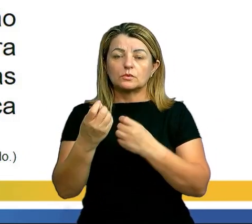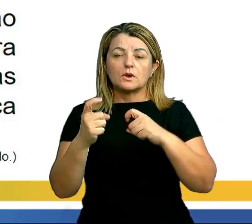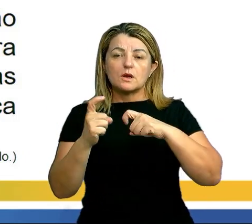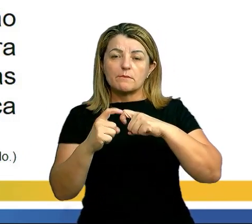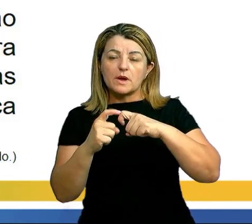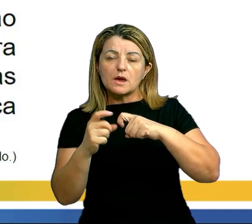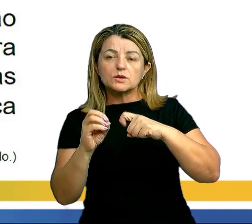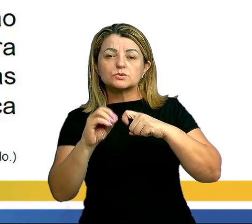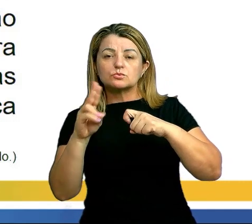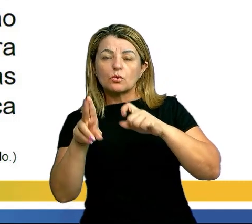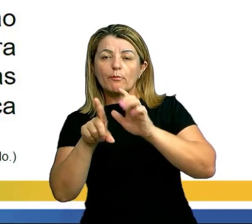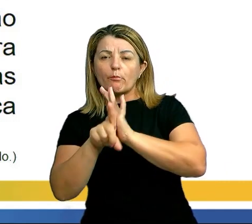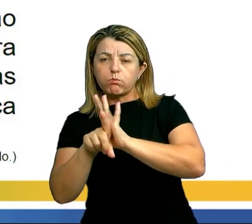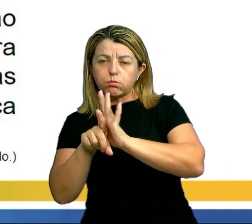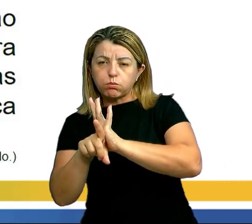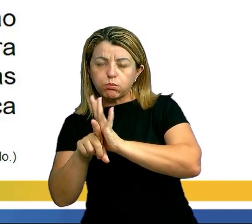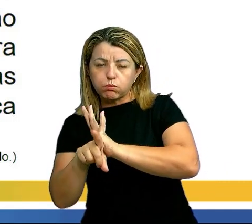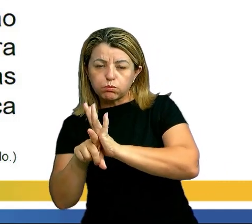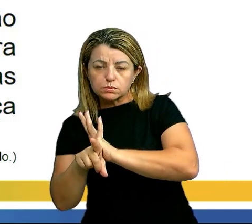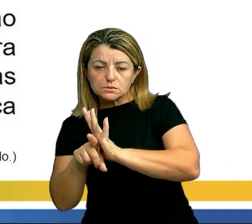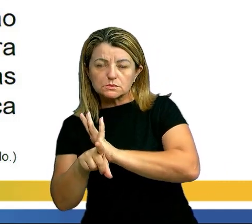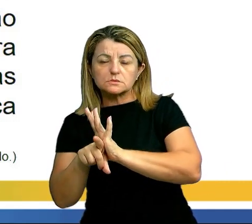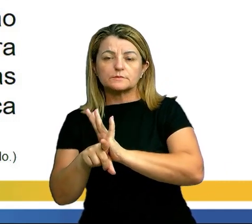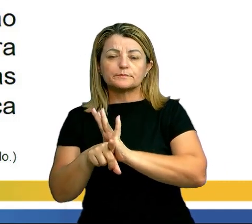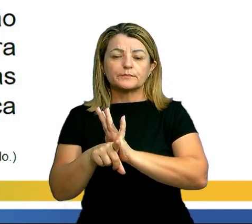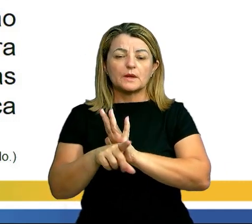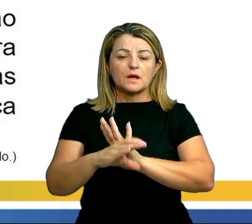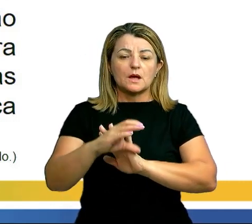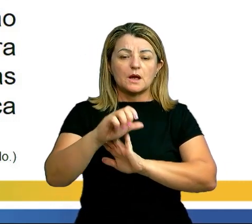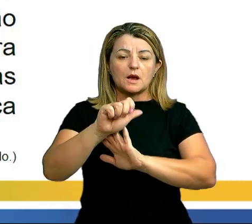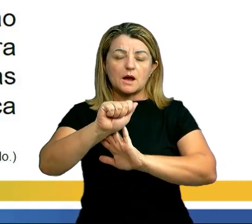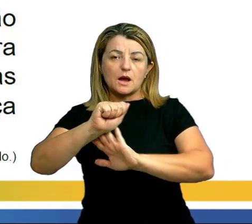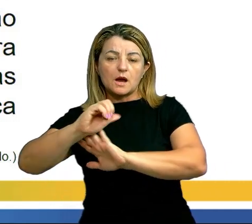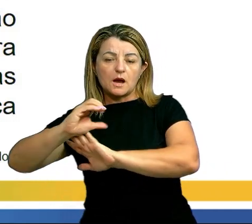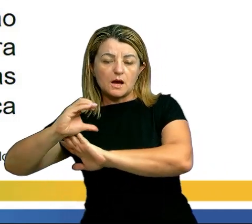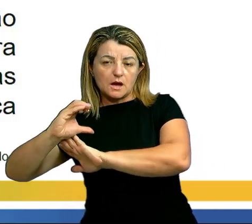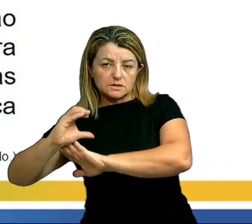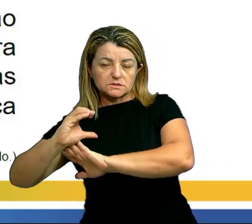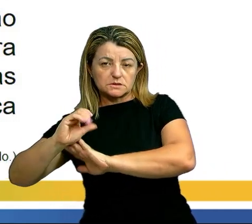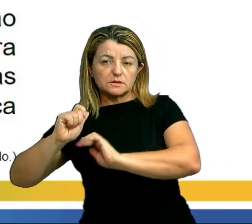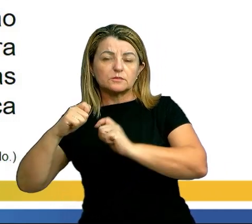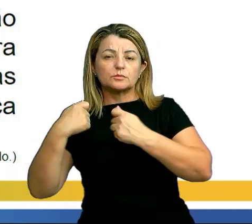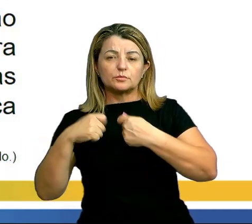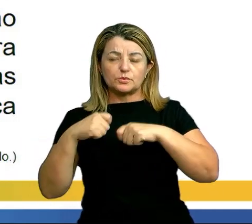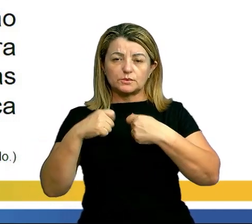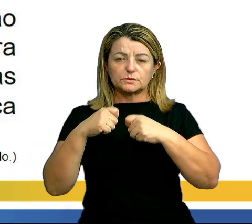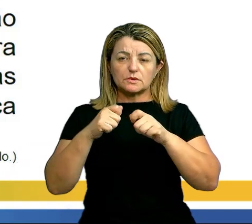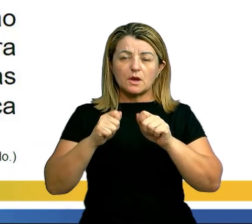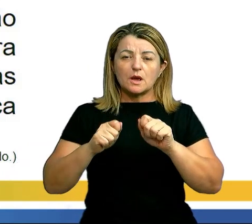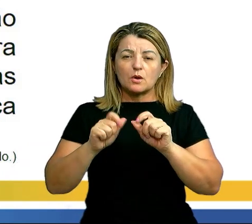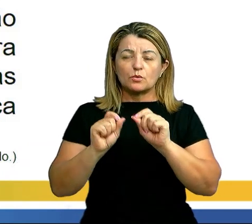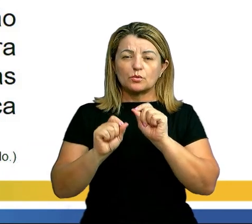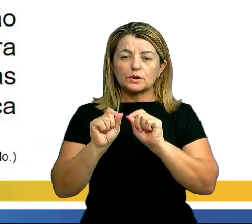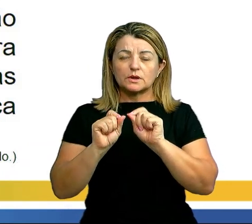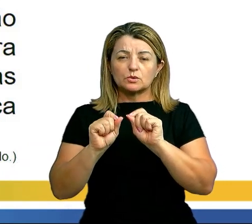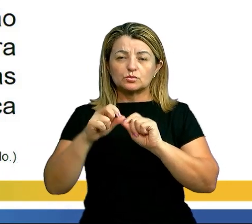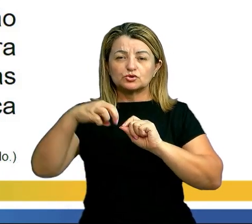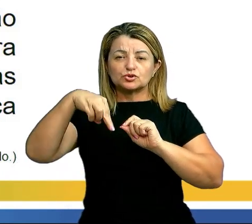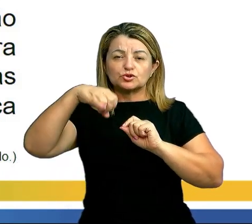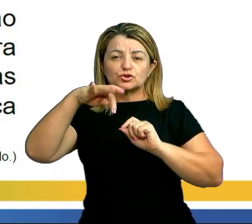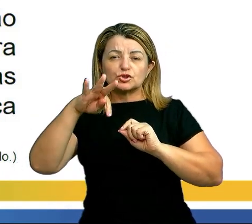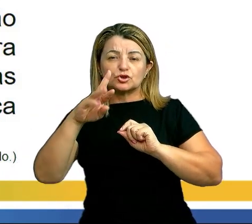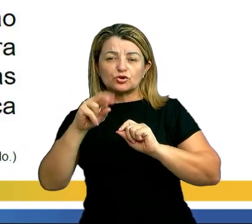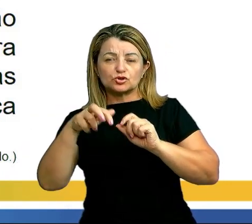chefes de cozinha, a Brimey Cry AC é capaz de disparar uma rajada de nitrogênio líquido que